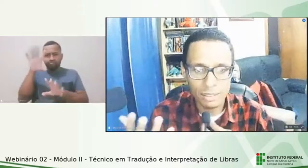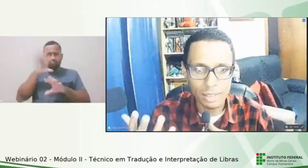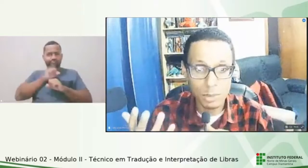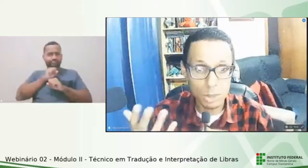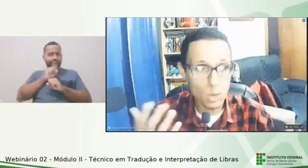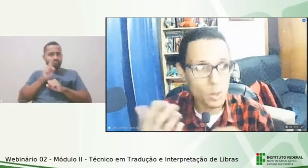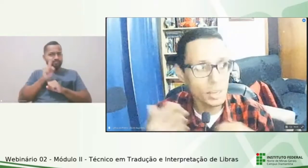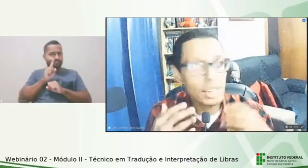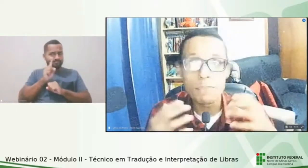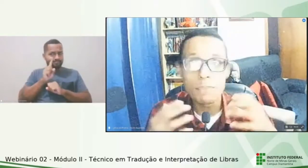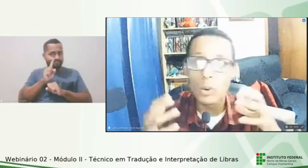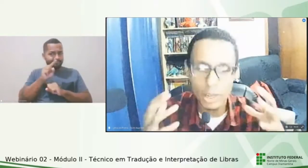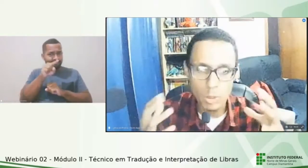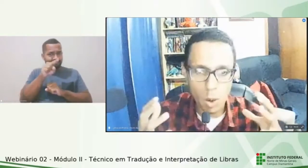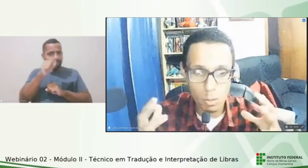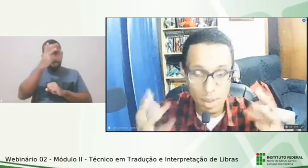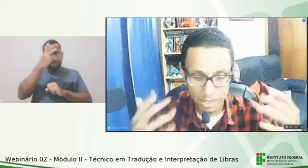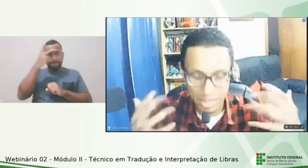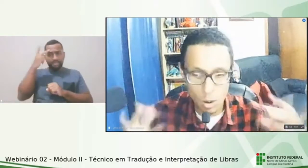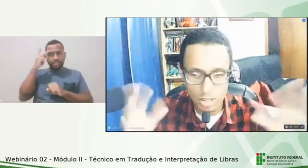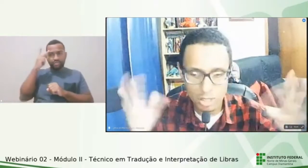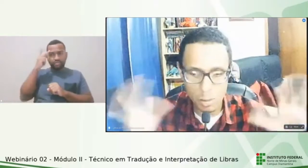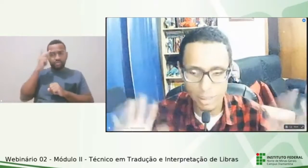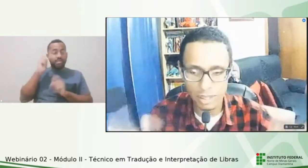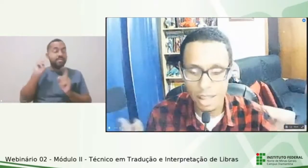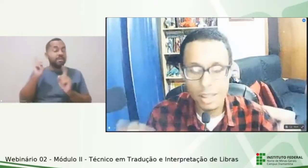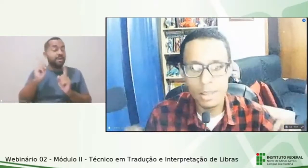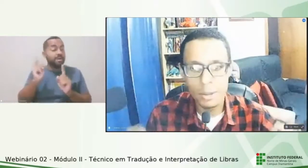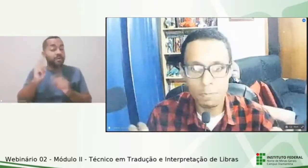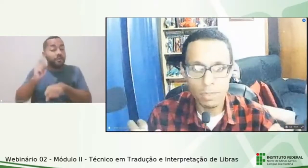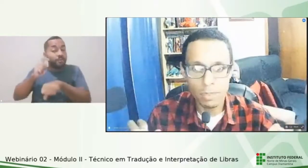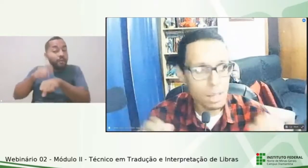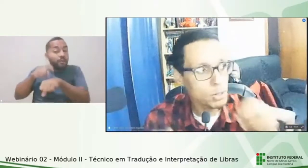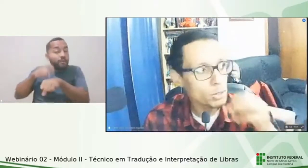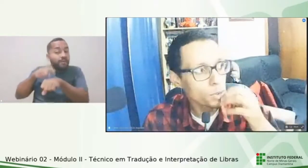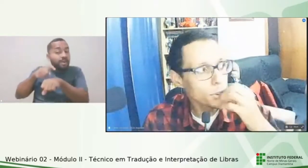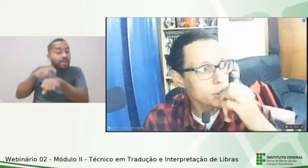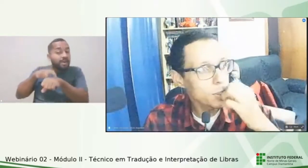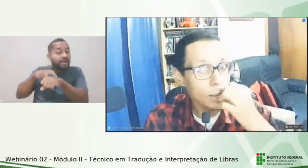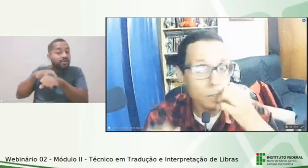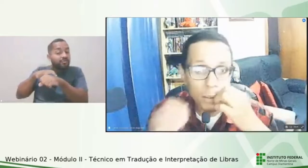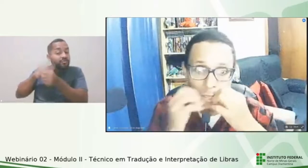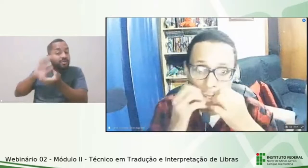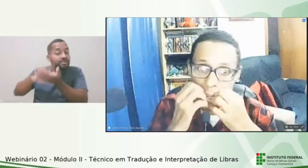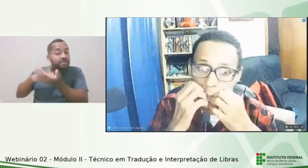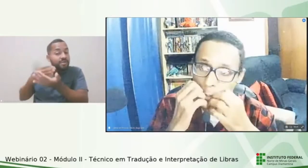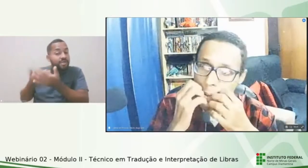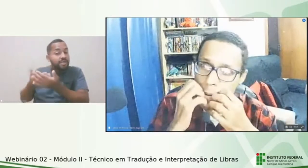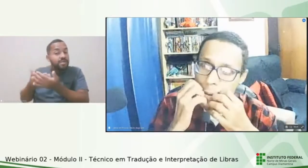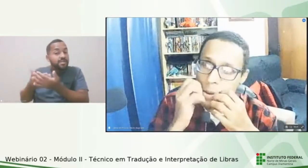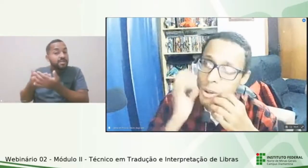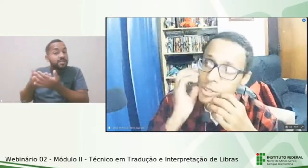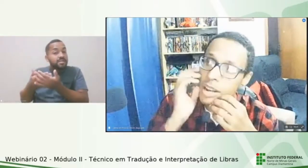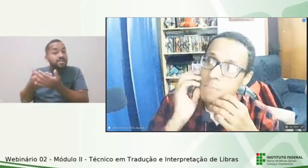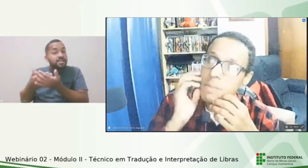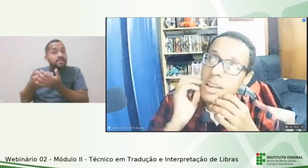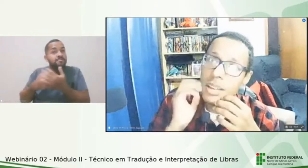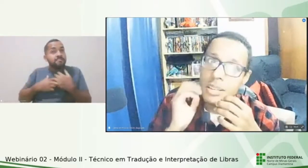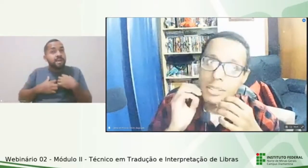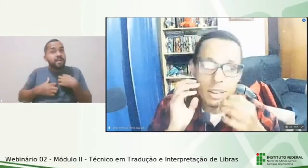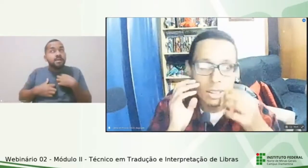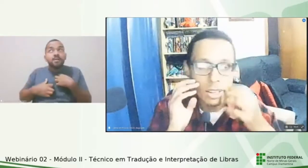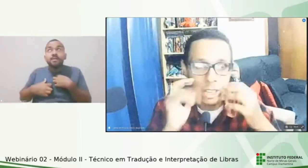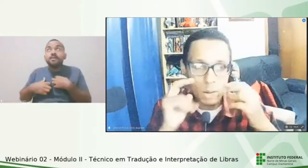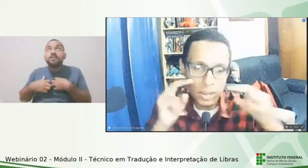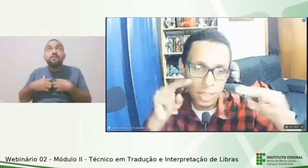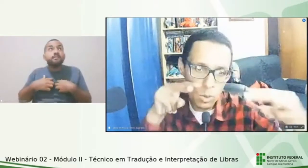fala, a pessoa, né, ali procurando algo, mas na hora de interpretar, aí a pessoa fica assim olhando para cima, coça a